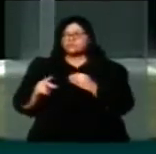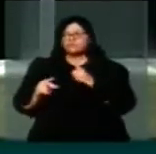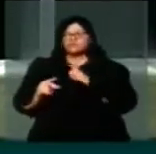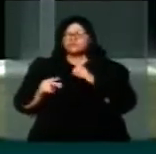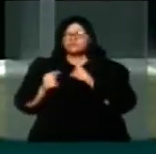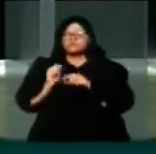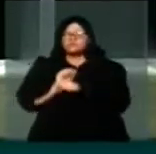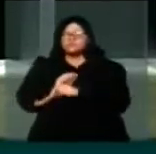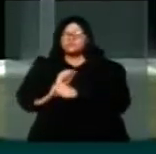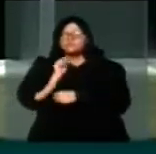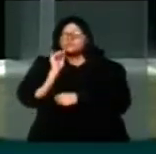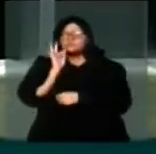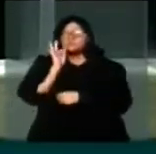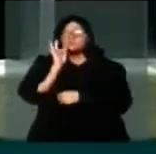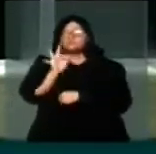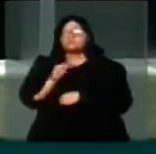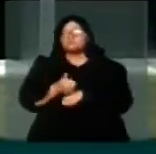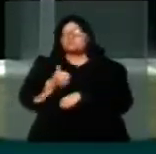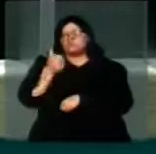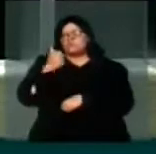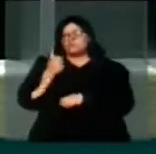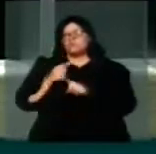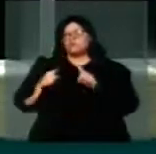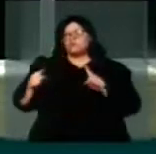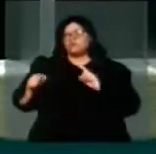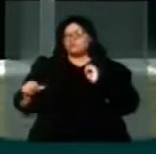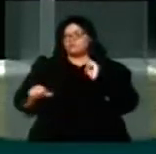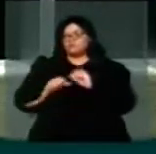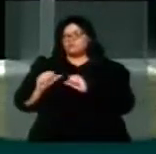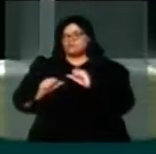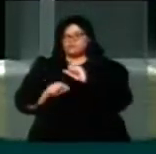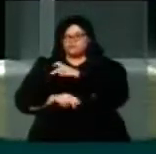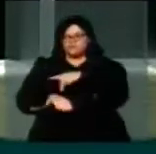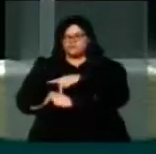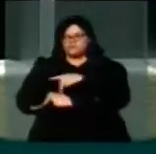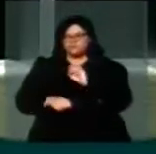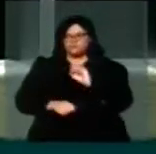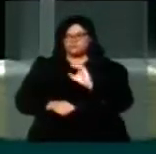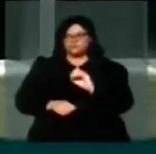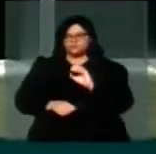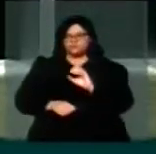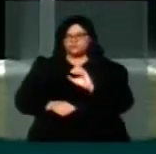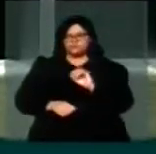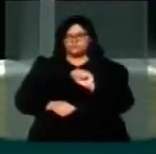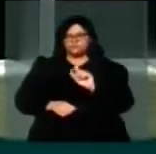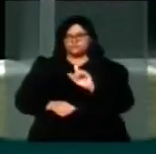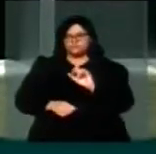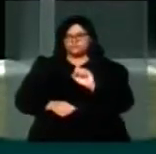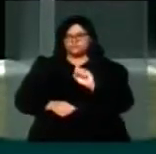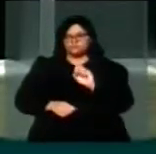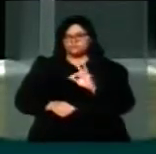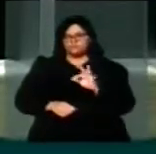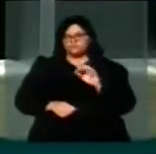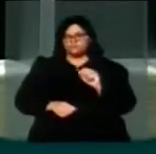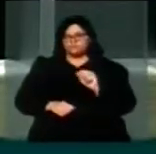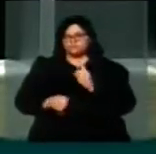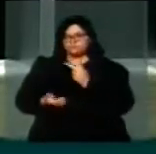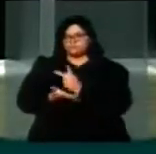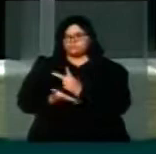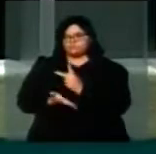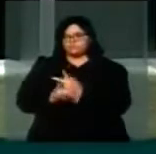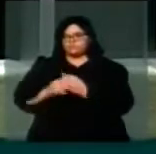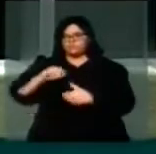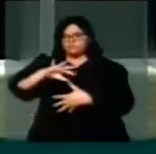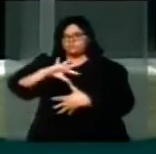transformou num país socialista em plena América Latina, a 100 quilômetros dos Estados Unidos da América.